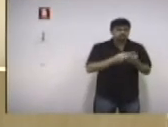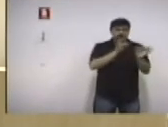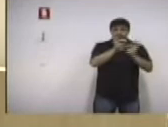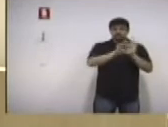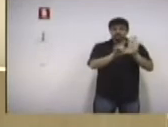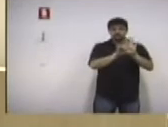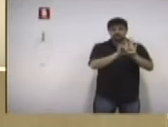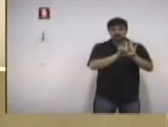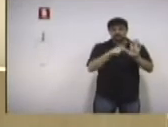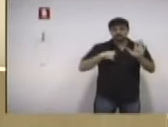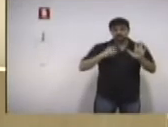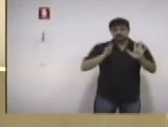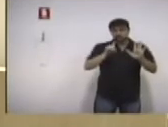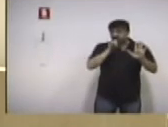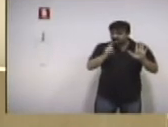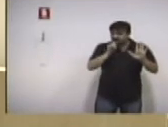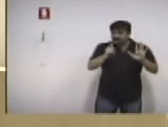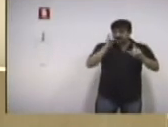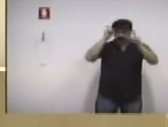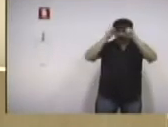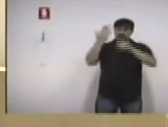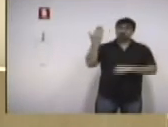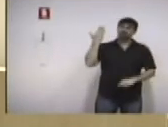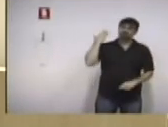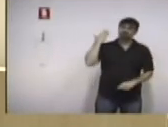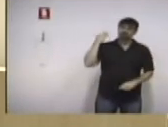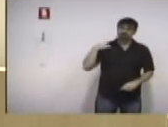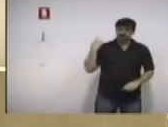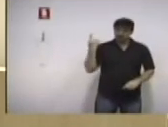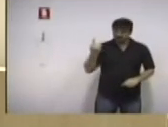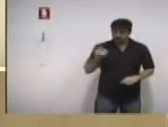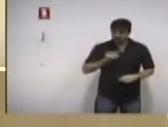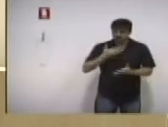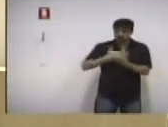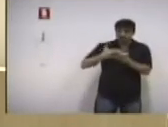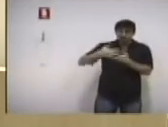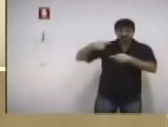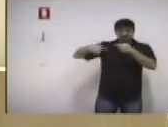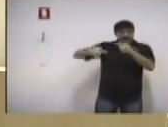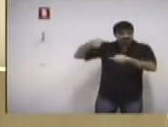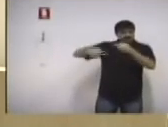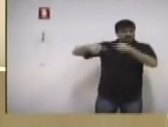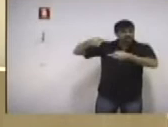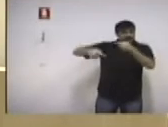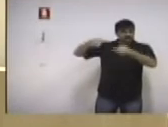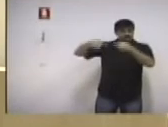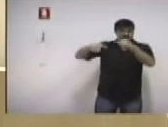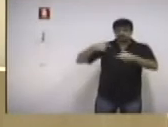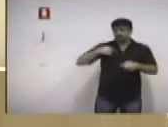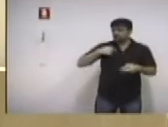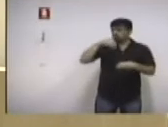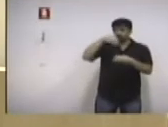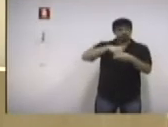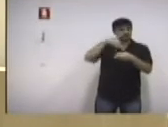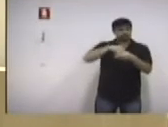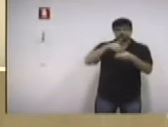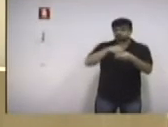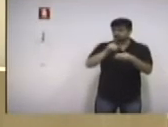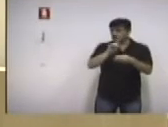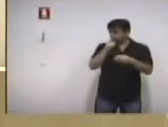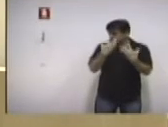como eu disse na sessão anterior quando nós começamos a discutir isso eu não voltaria